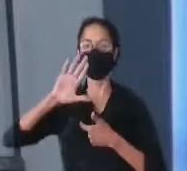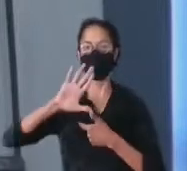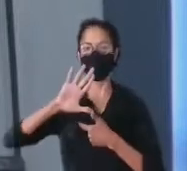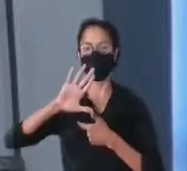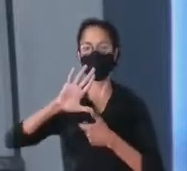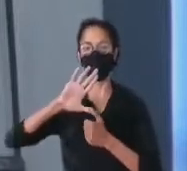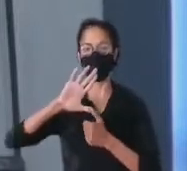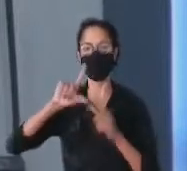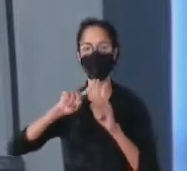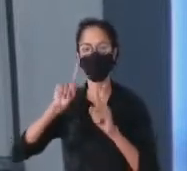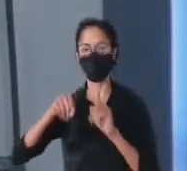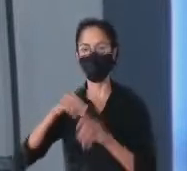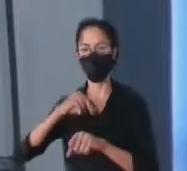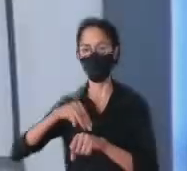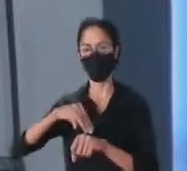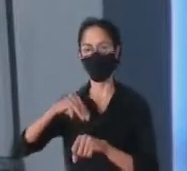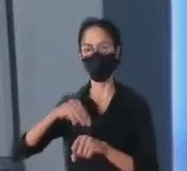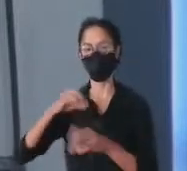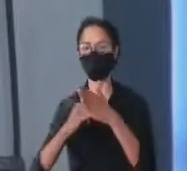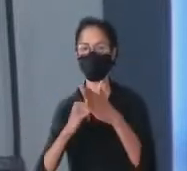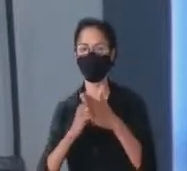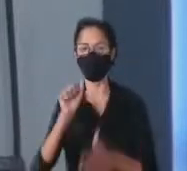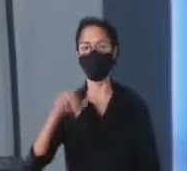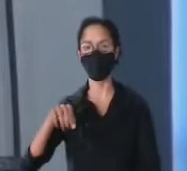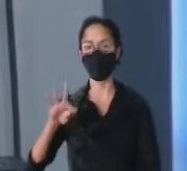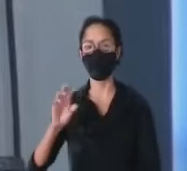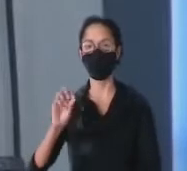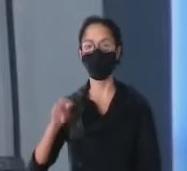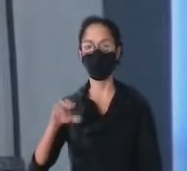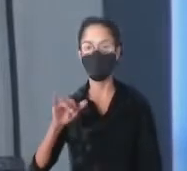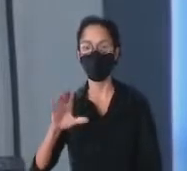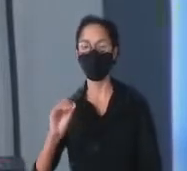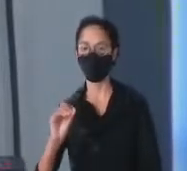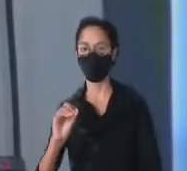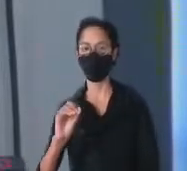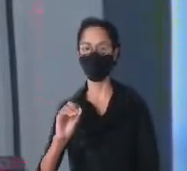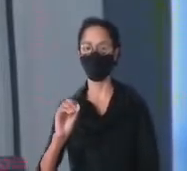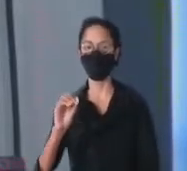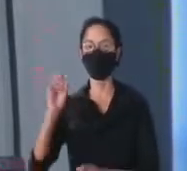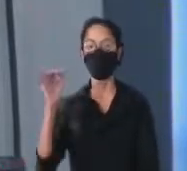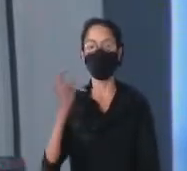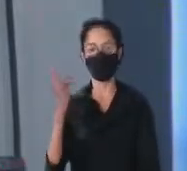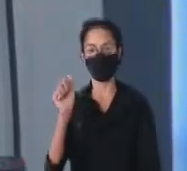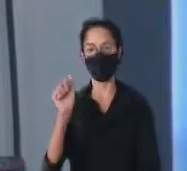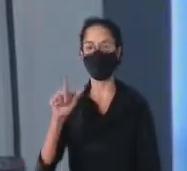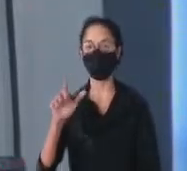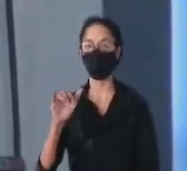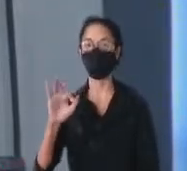também é monitora de judô na Instituição Antônio Francisco de Lisboa Fundação Aleijadinho